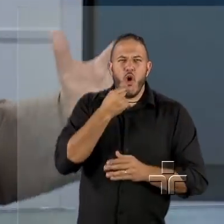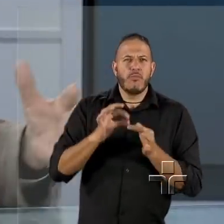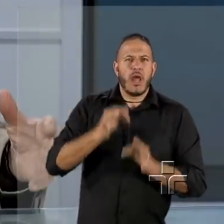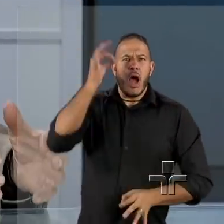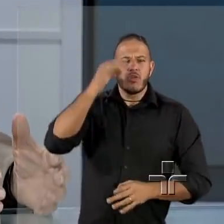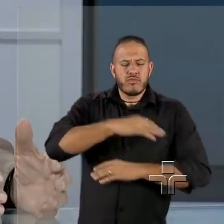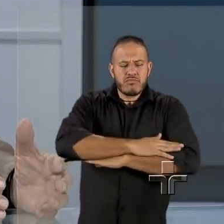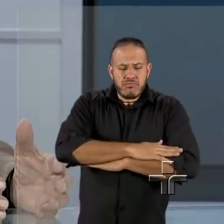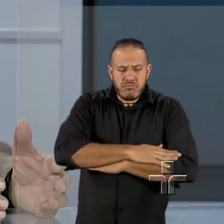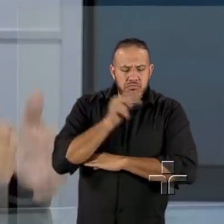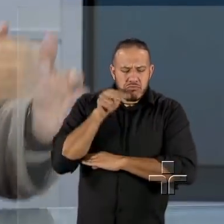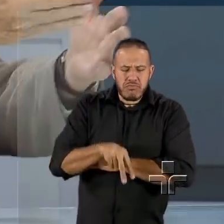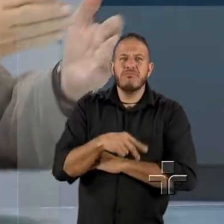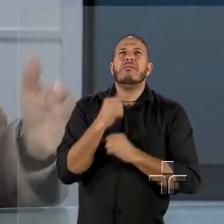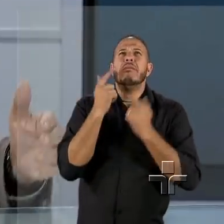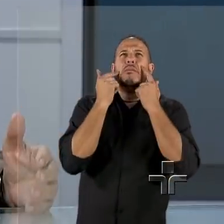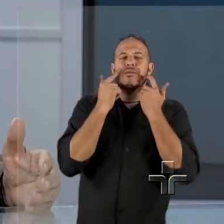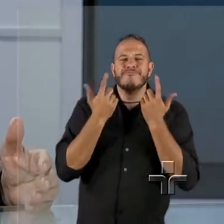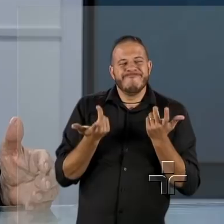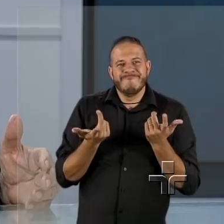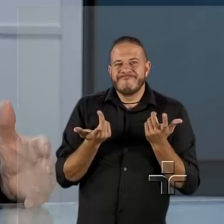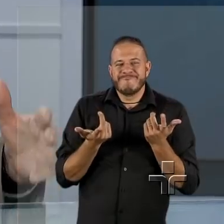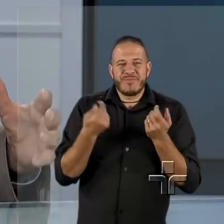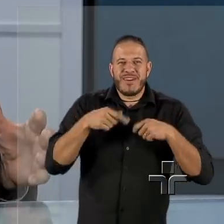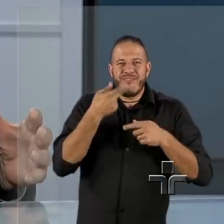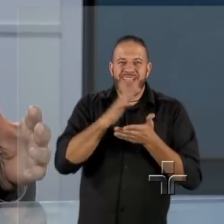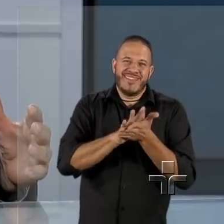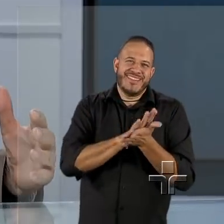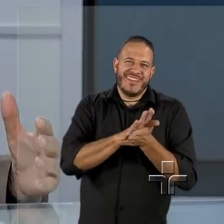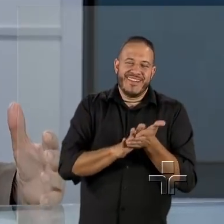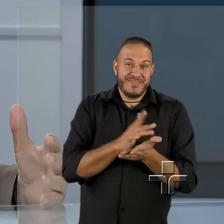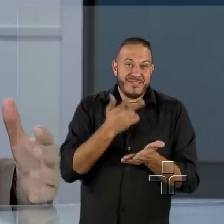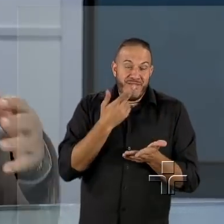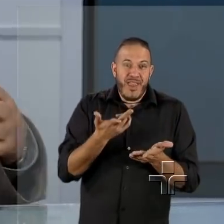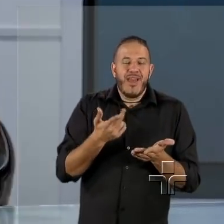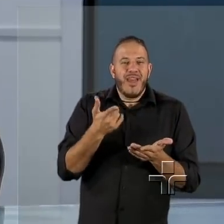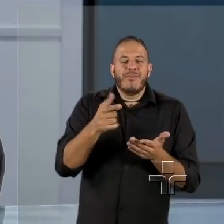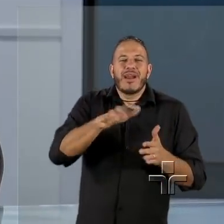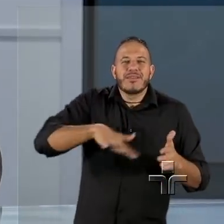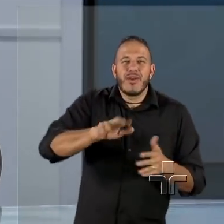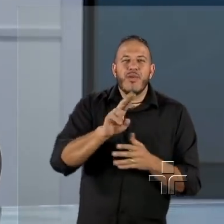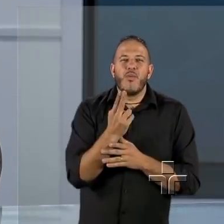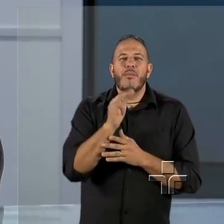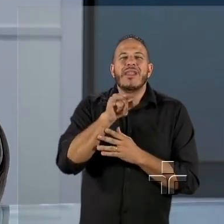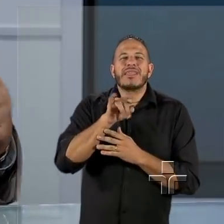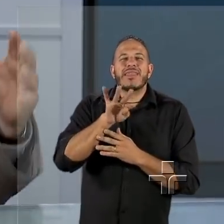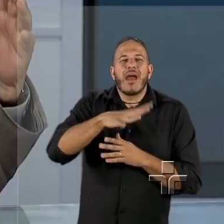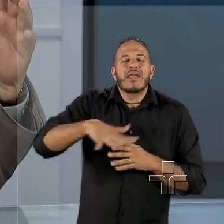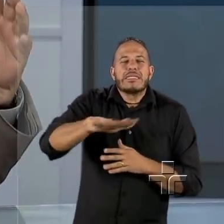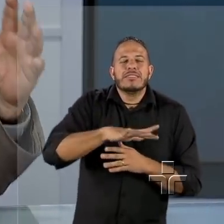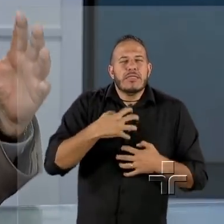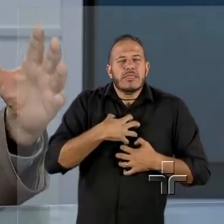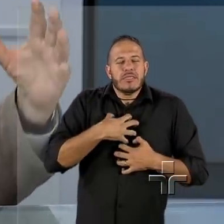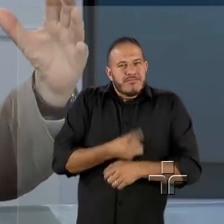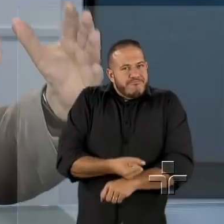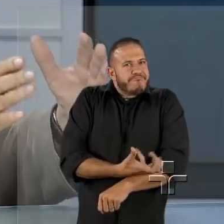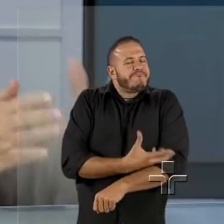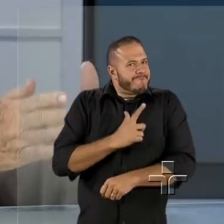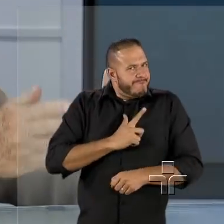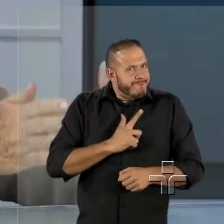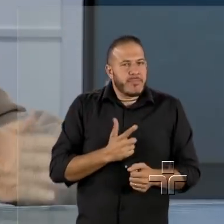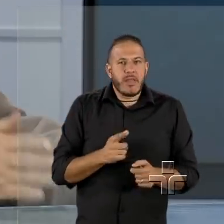italiano que português. Havia uma quantidade tão grande de imigrantes e tal. E a gente recebia por essas razões. Hoje a coisa